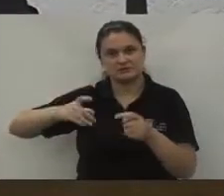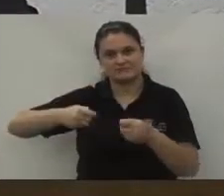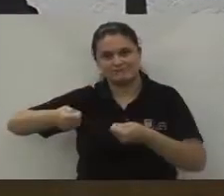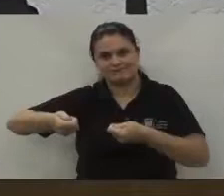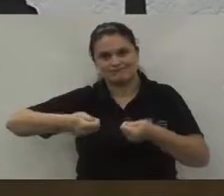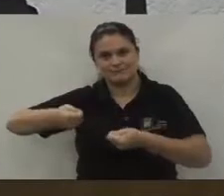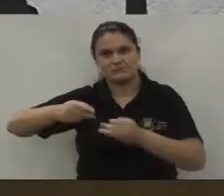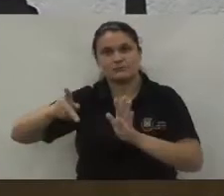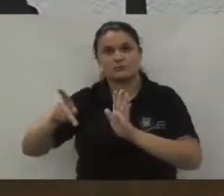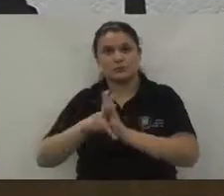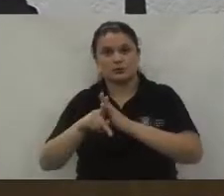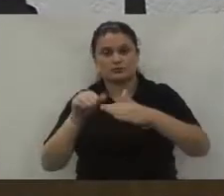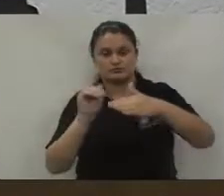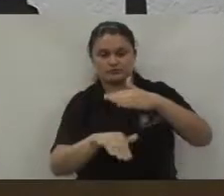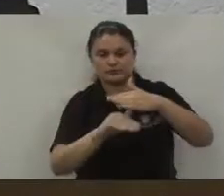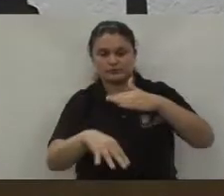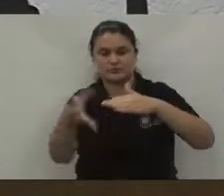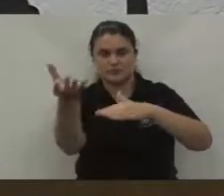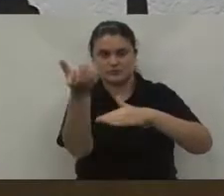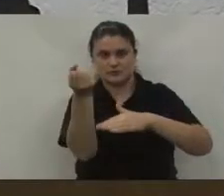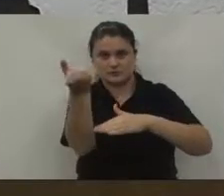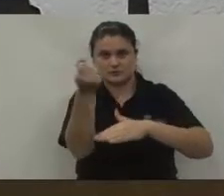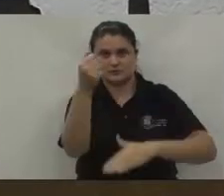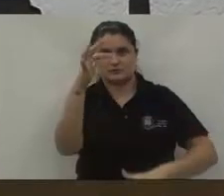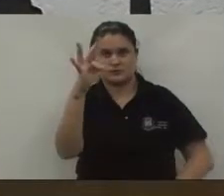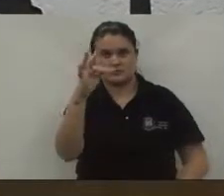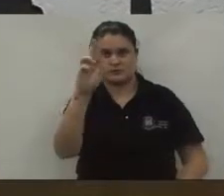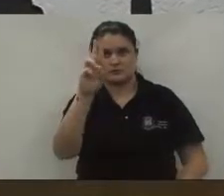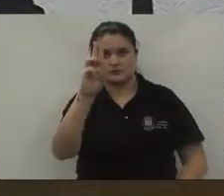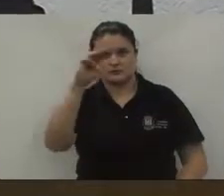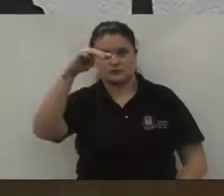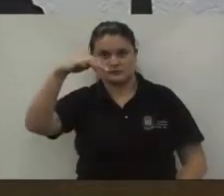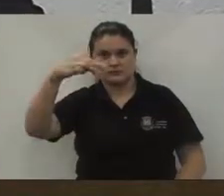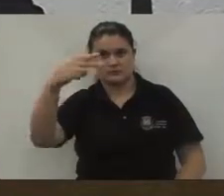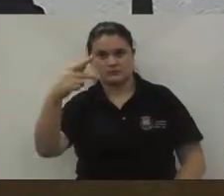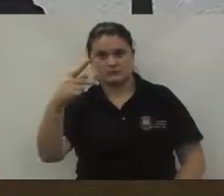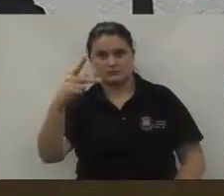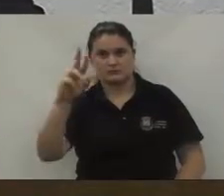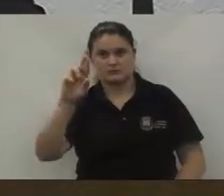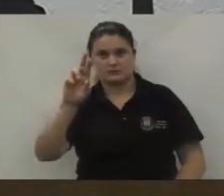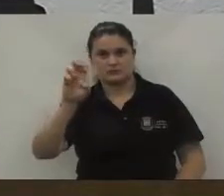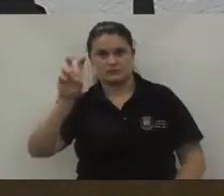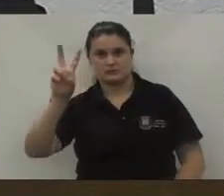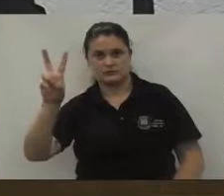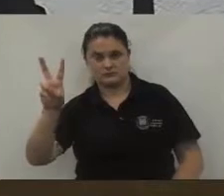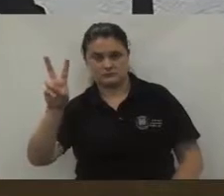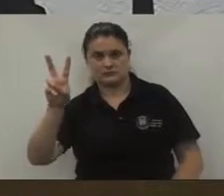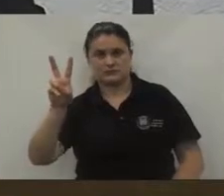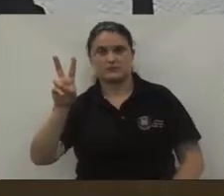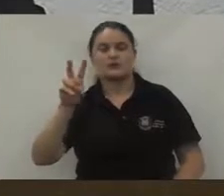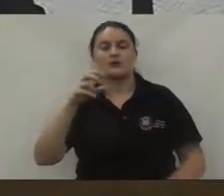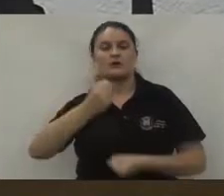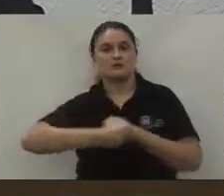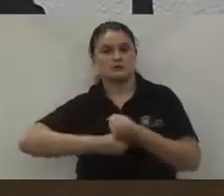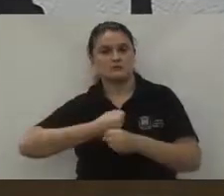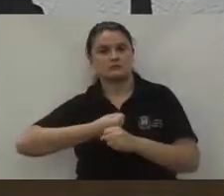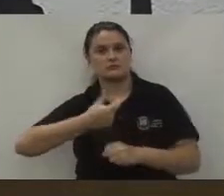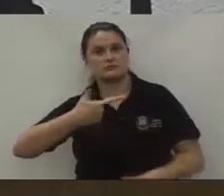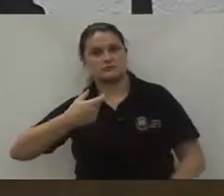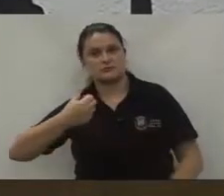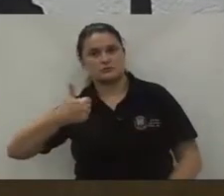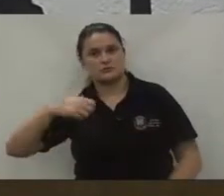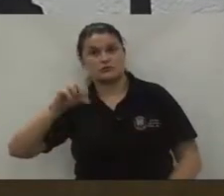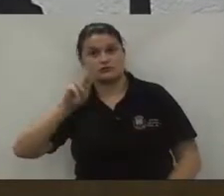orçamento próprio do FUNPREV, Fundo de Previdência Municipal e União da Vitória, para o exercício de 2019,